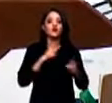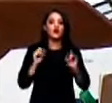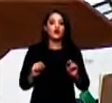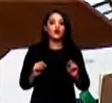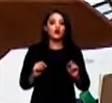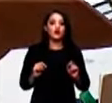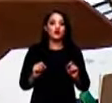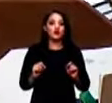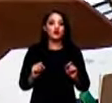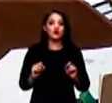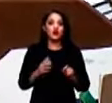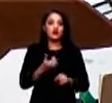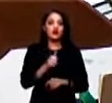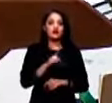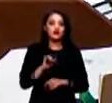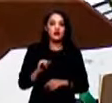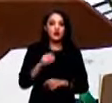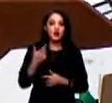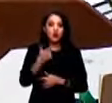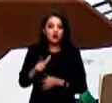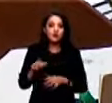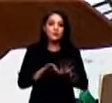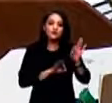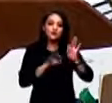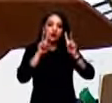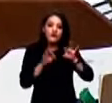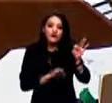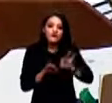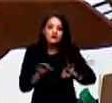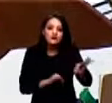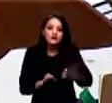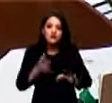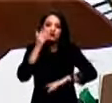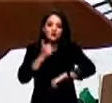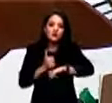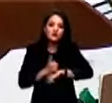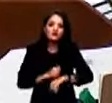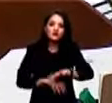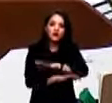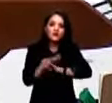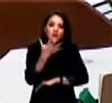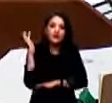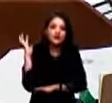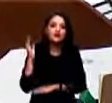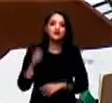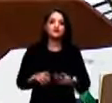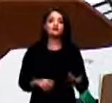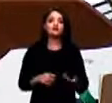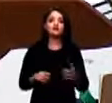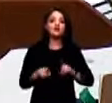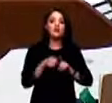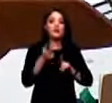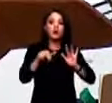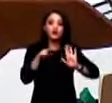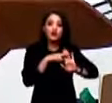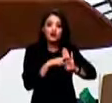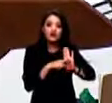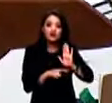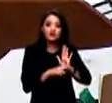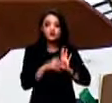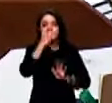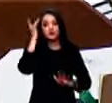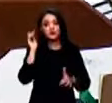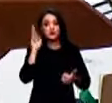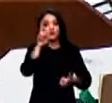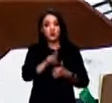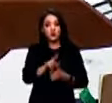3159, organização da carreira de especialista em meio ambiente. ADI 3697, regime jurídico dos procuradores do Estado